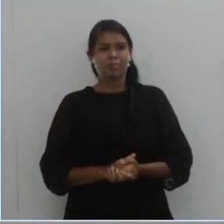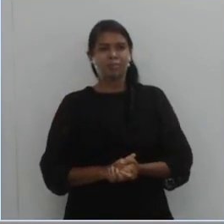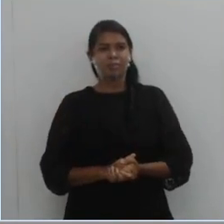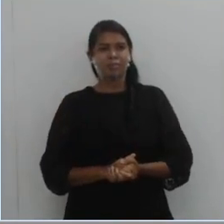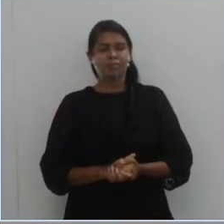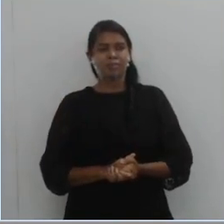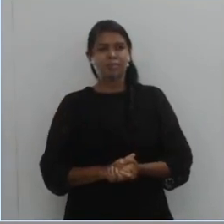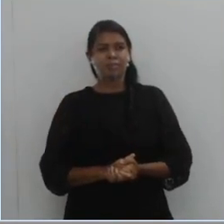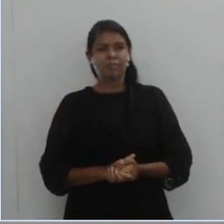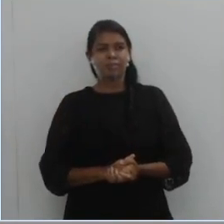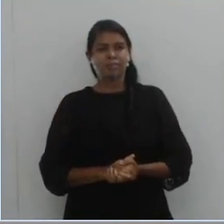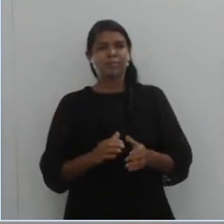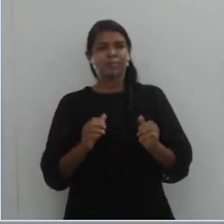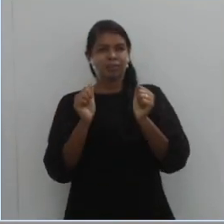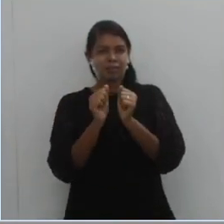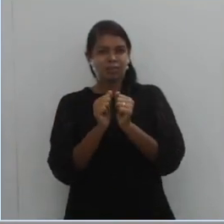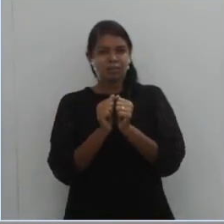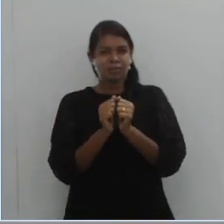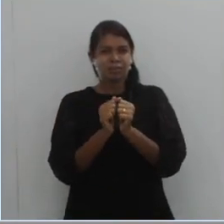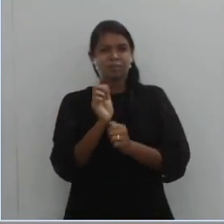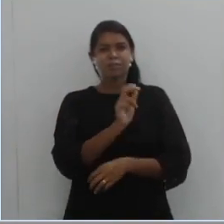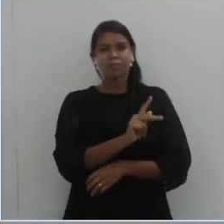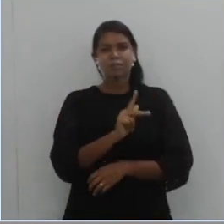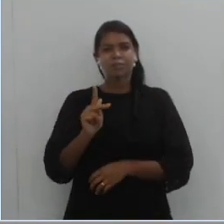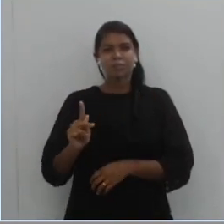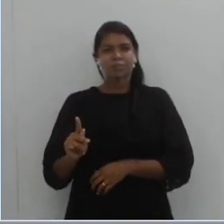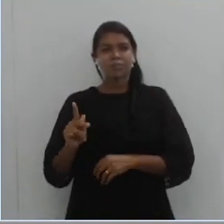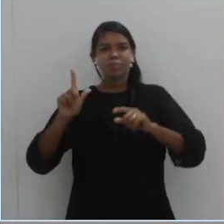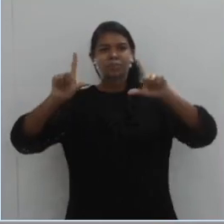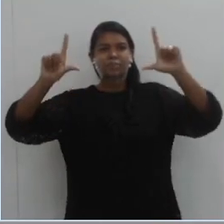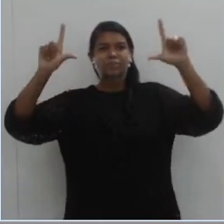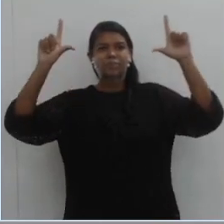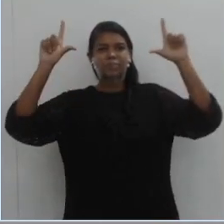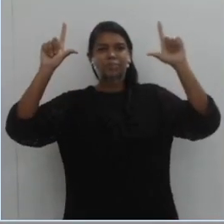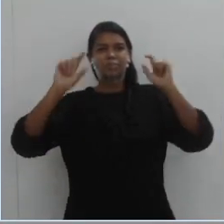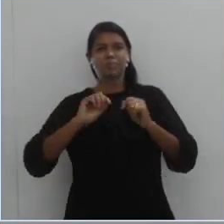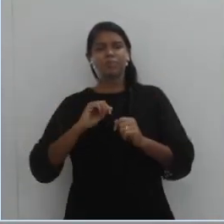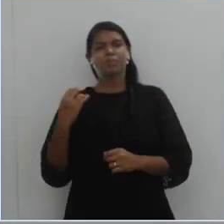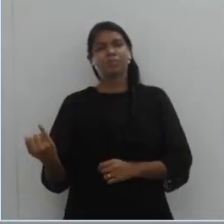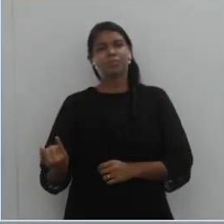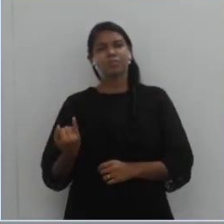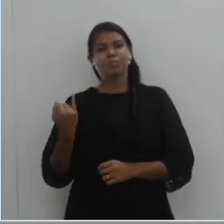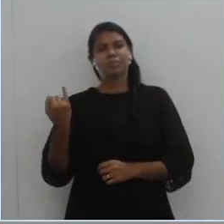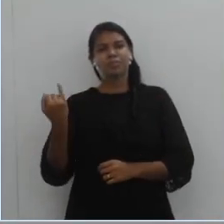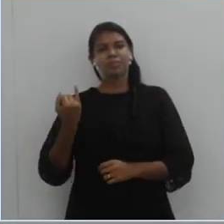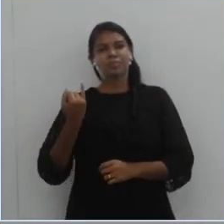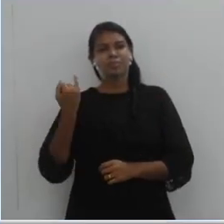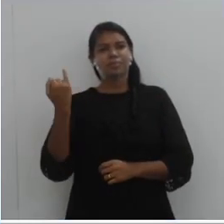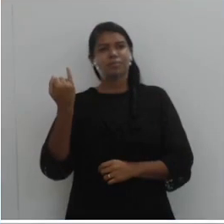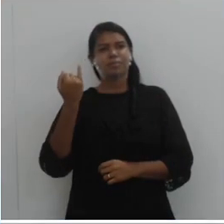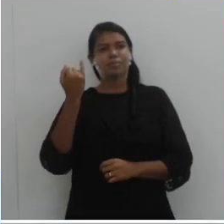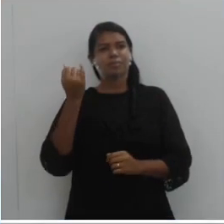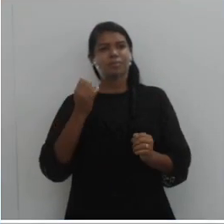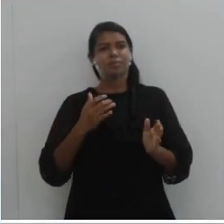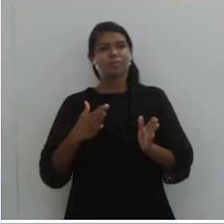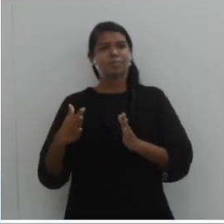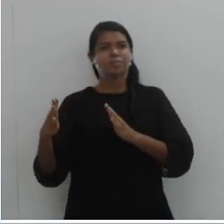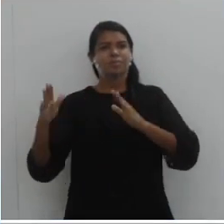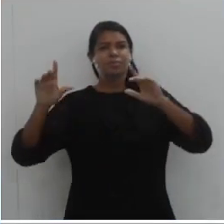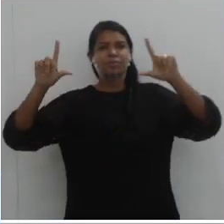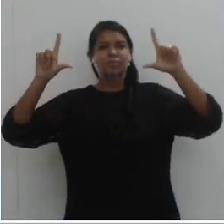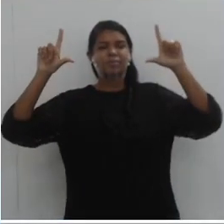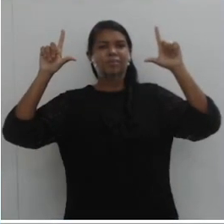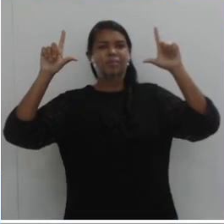atenção, junto comigo agora, esse slide que é de extrema importância. Então, vamos acompanhar comigo aqui na tela,